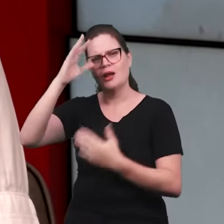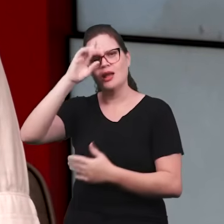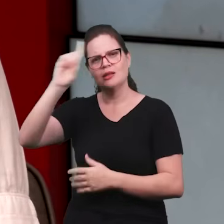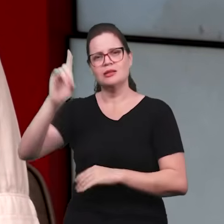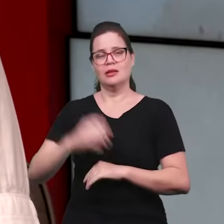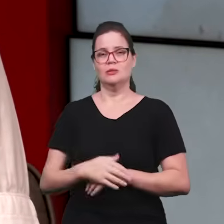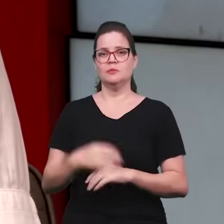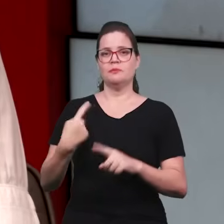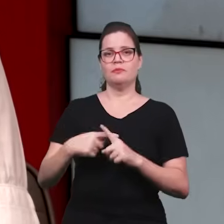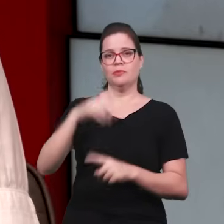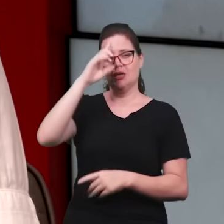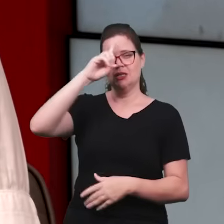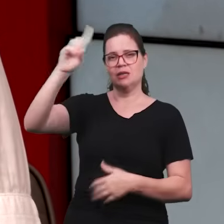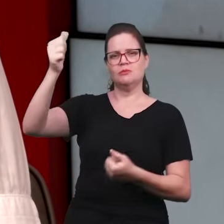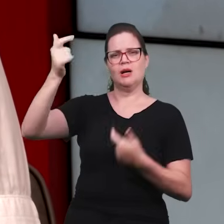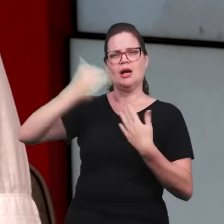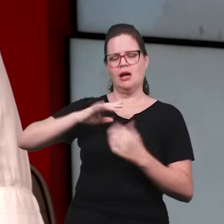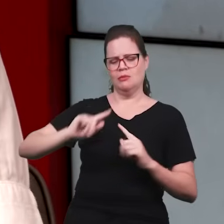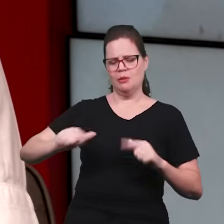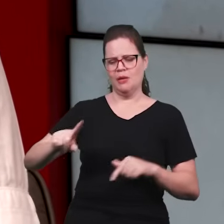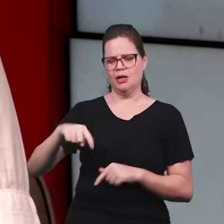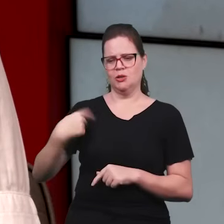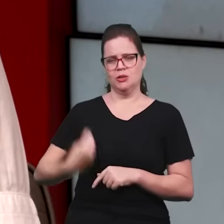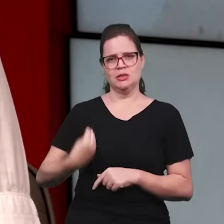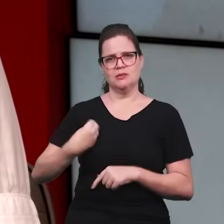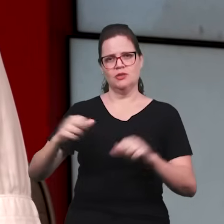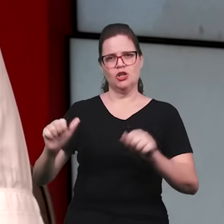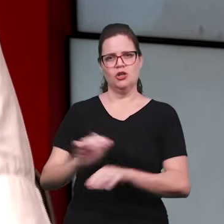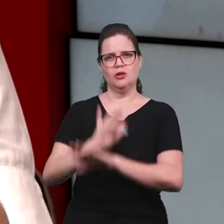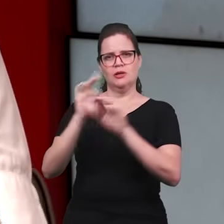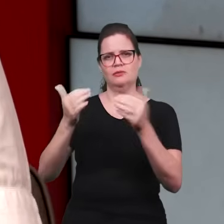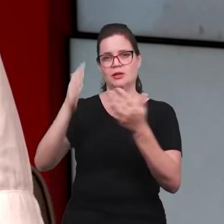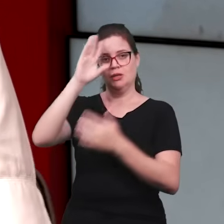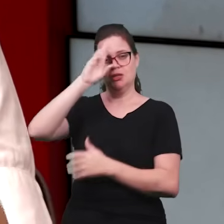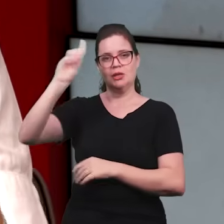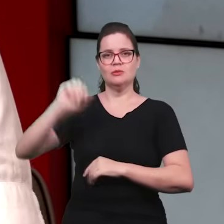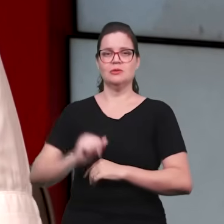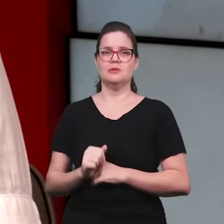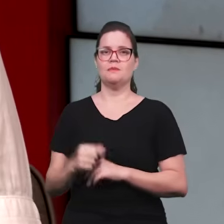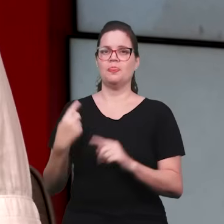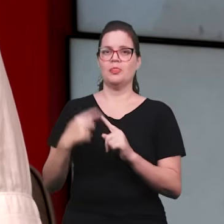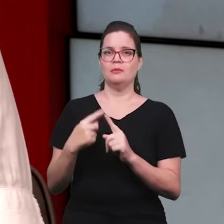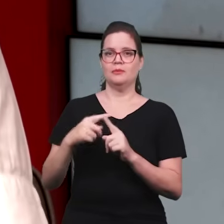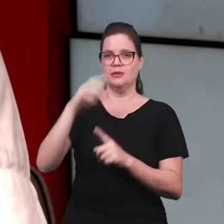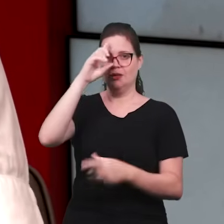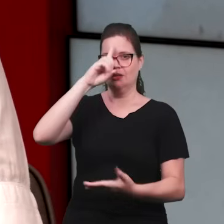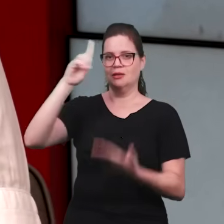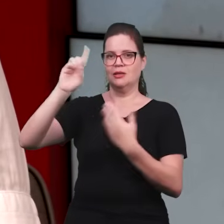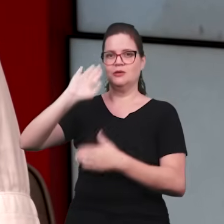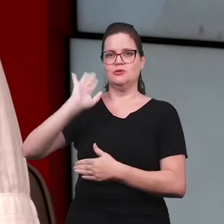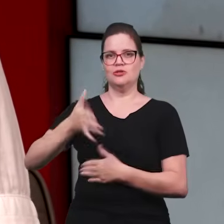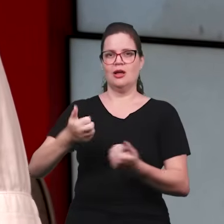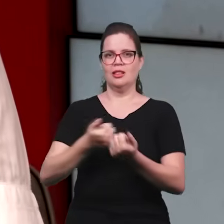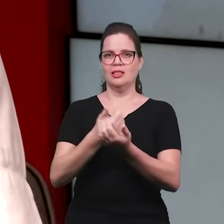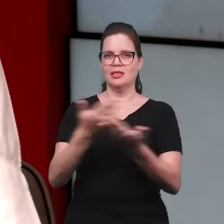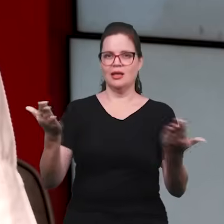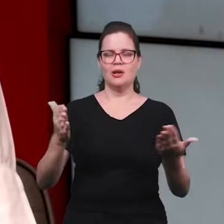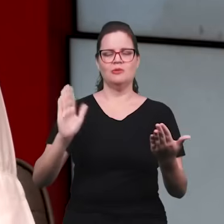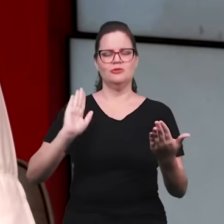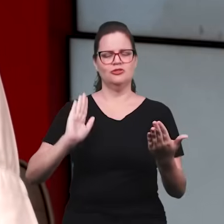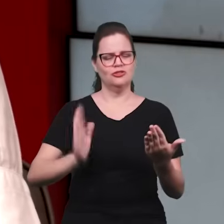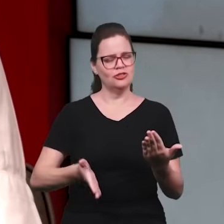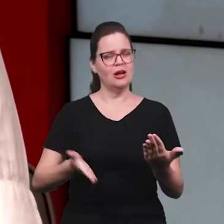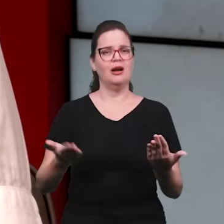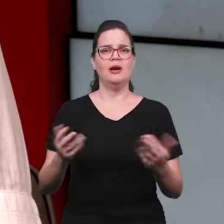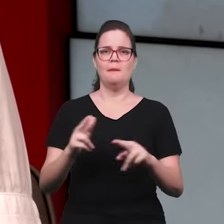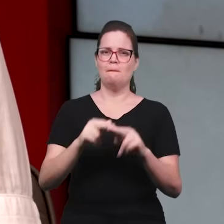fez na nossa vida. Então vamos glorificar ao Senhor, vamos ter gratidão por aquilo que Ele já proveu, por aquilo que Ele já nos deu. Ter um